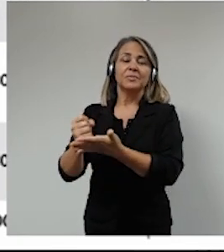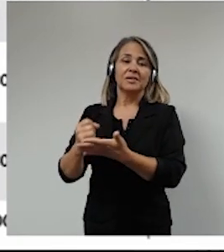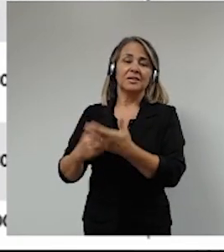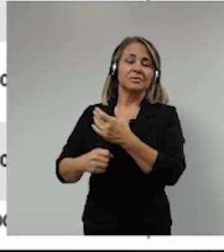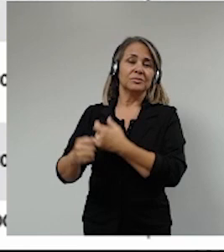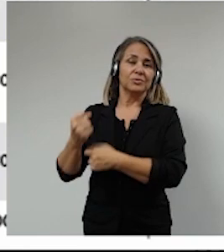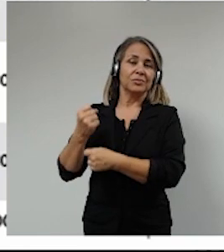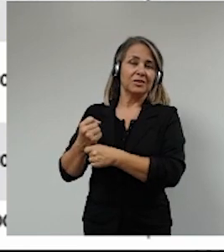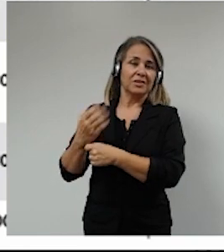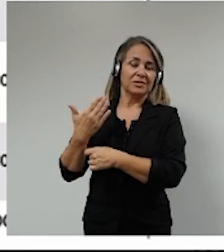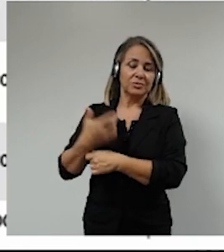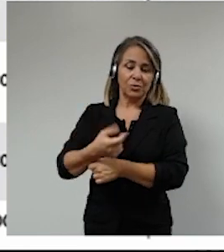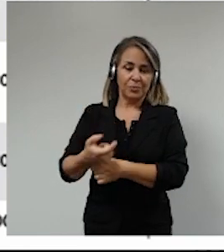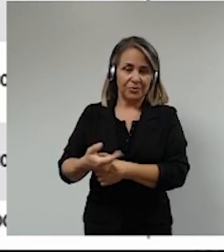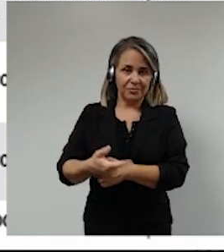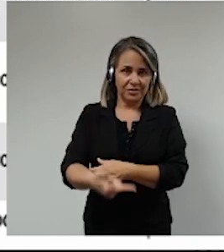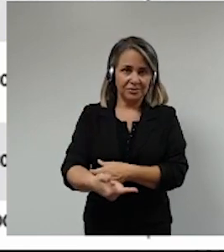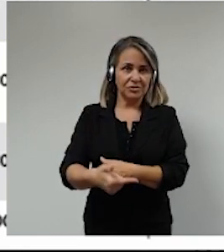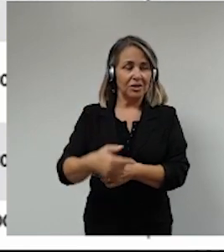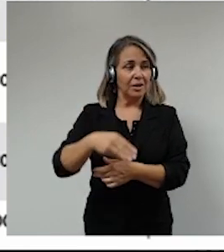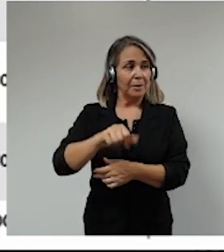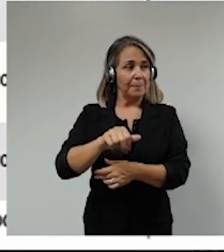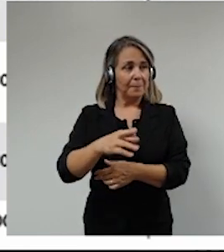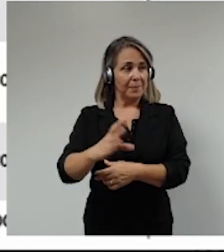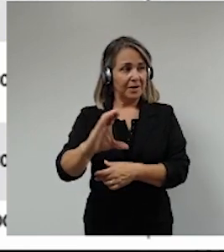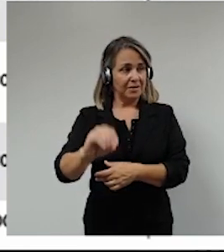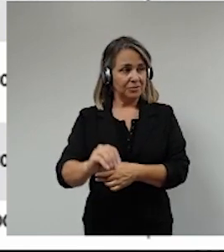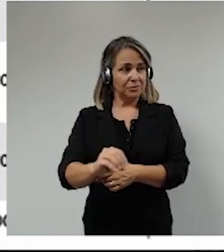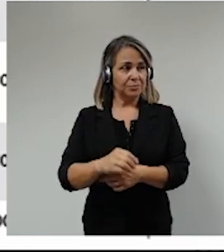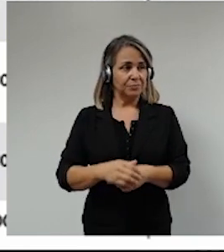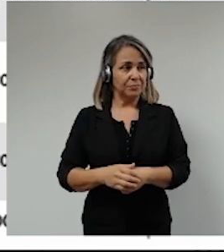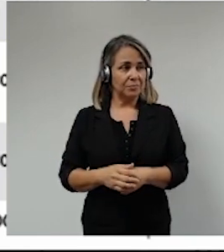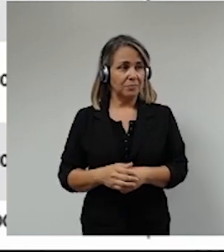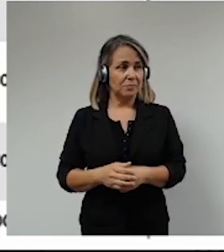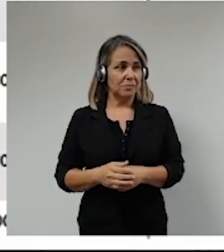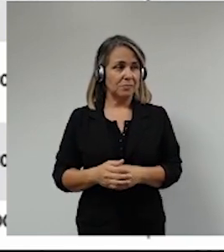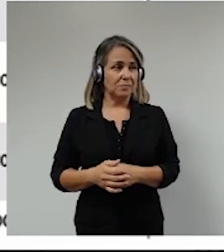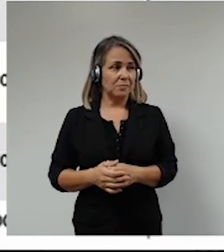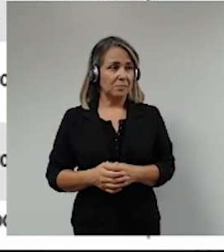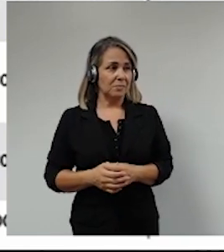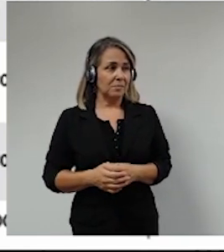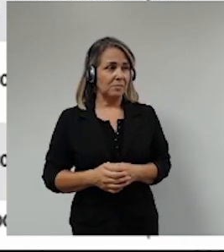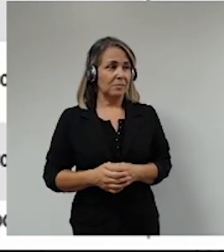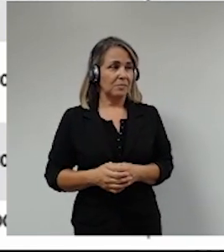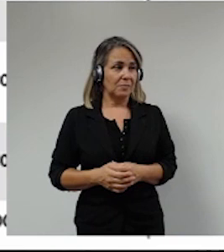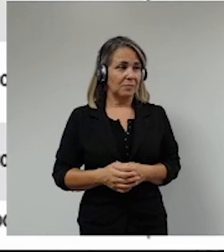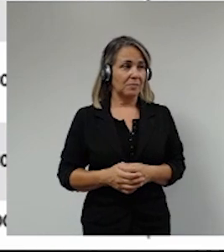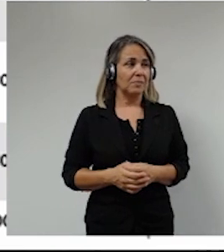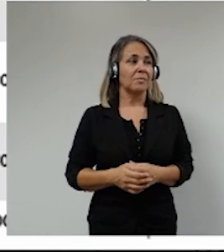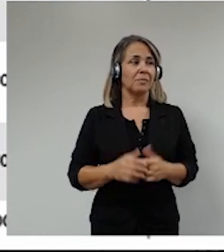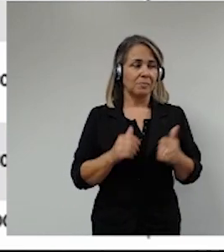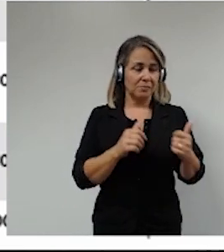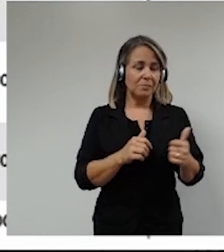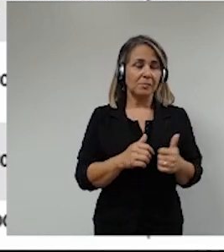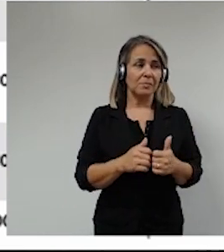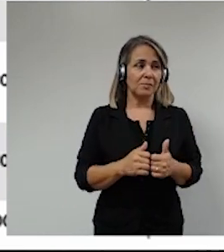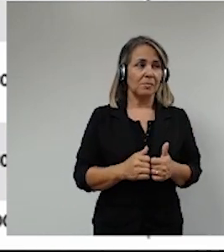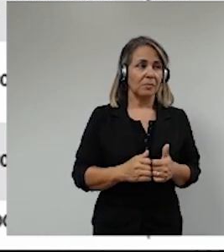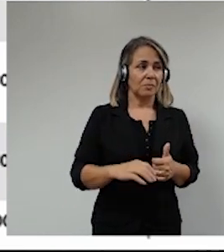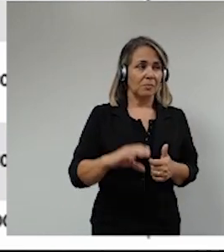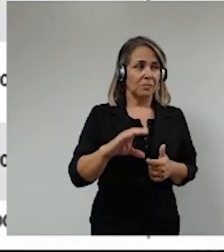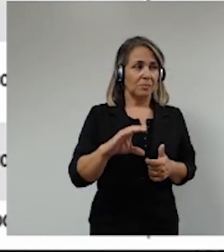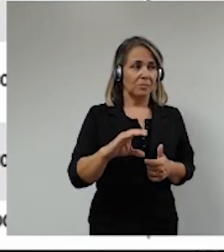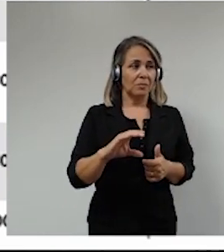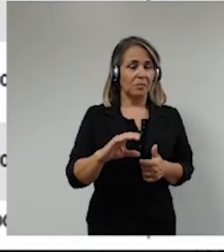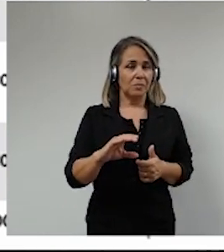de 2020 até agora. Vários depósitos de marca com corona, Covid,